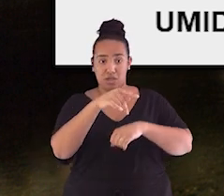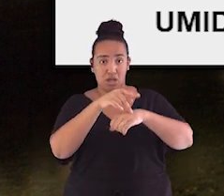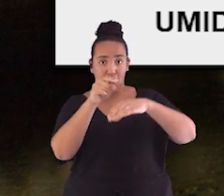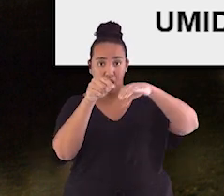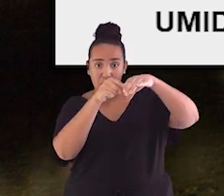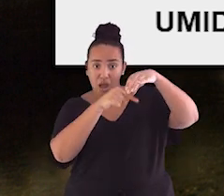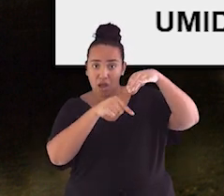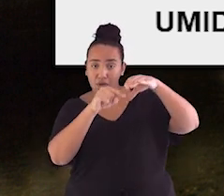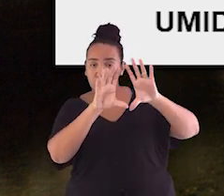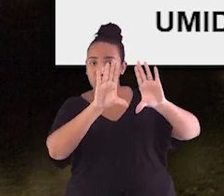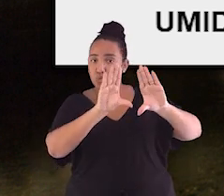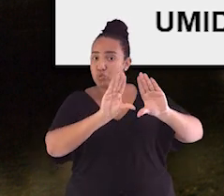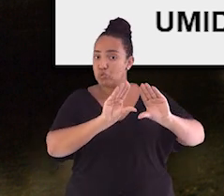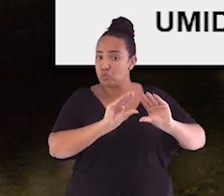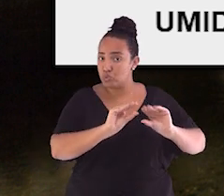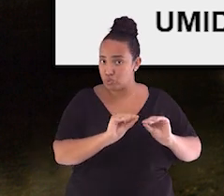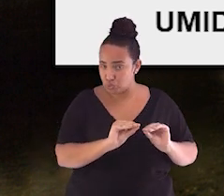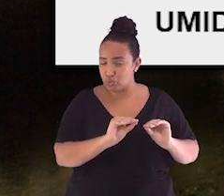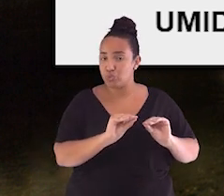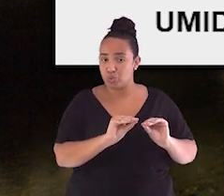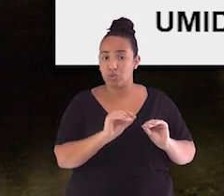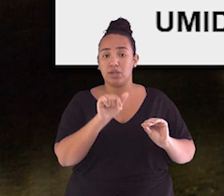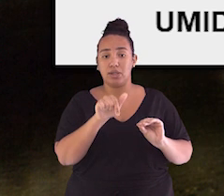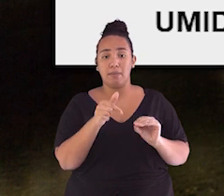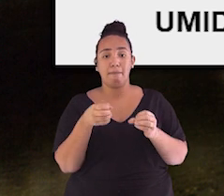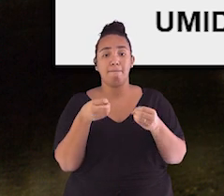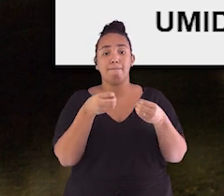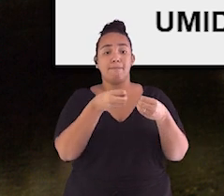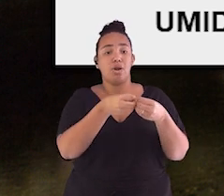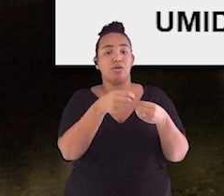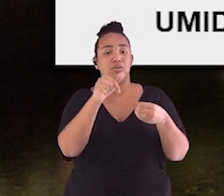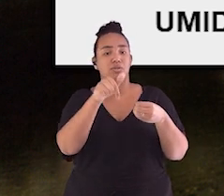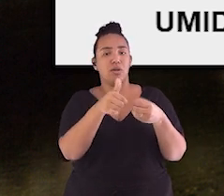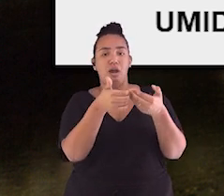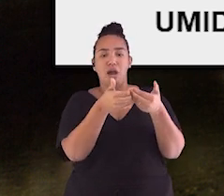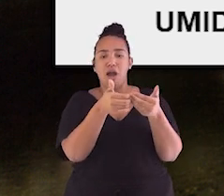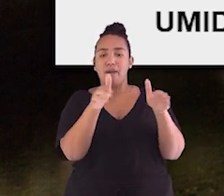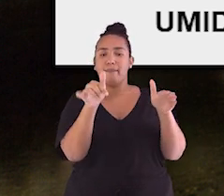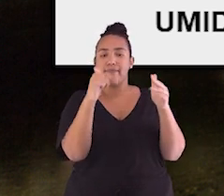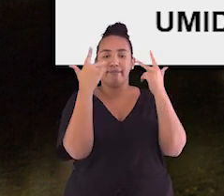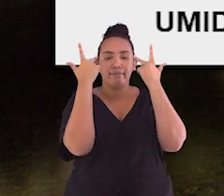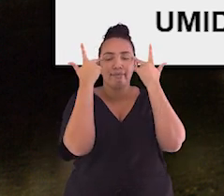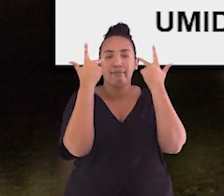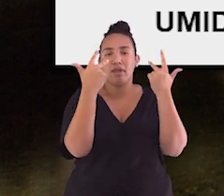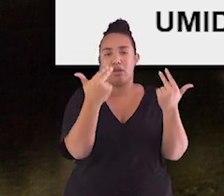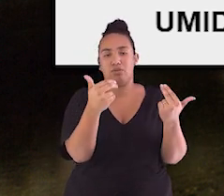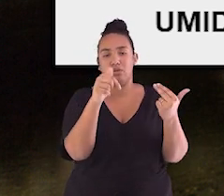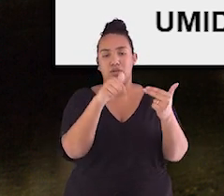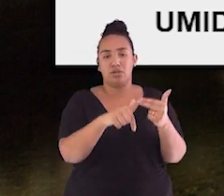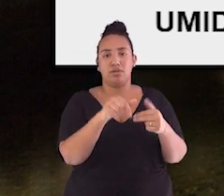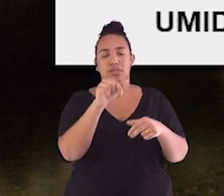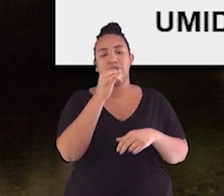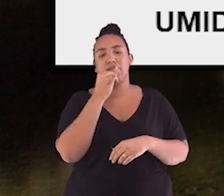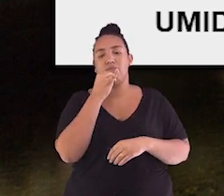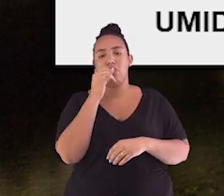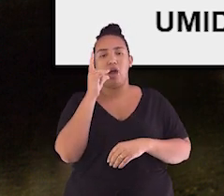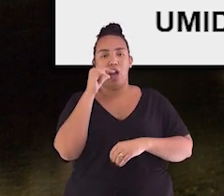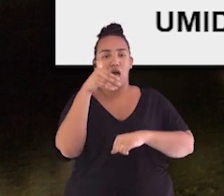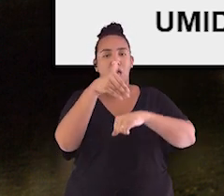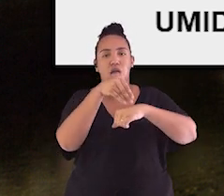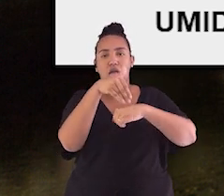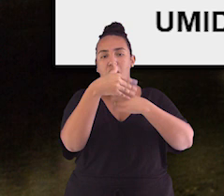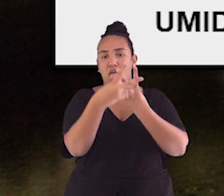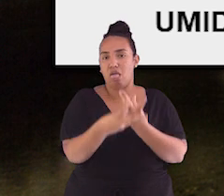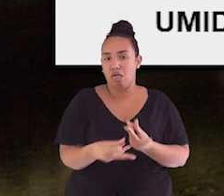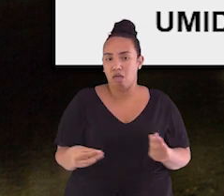escuro, exceto perto das entradas e em aberturas naturais causadas por desmoronamento ou pela ação da água.